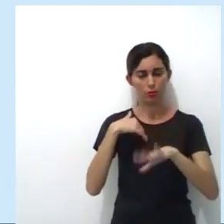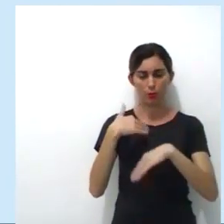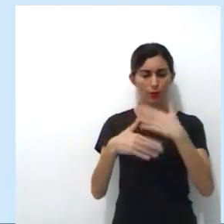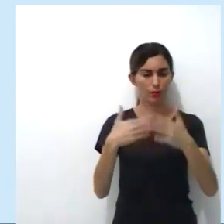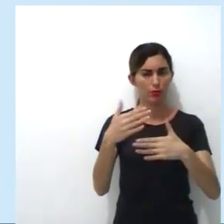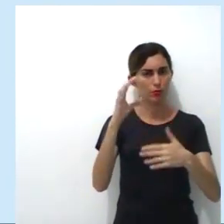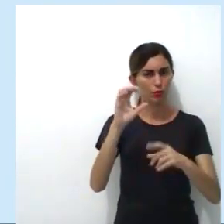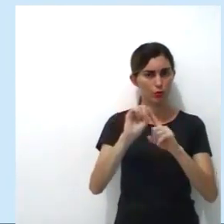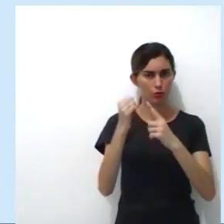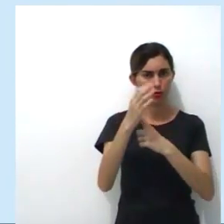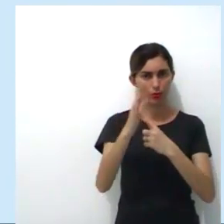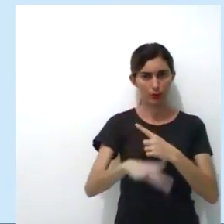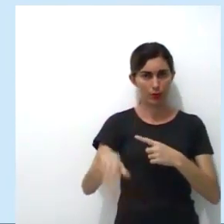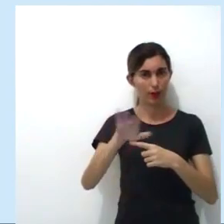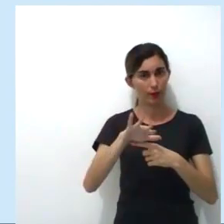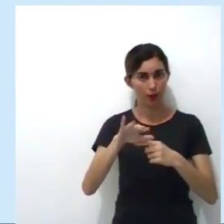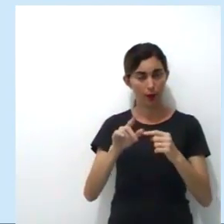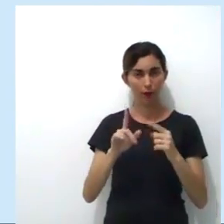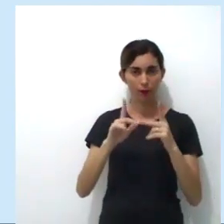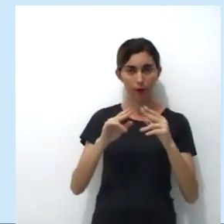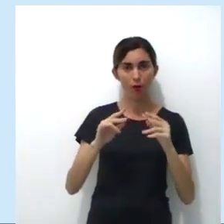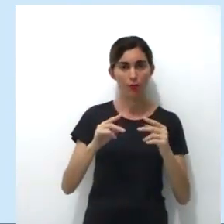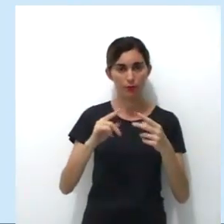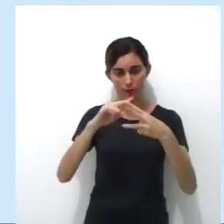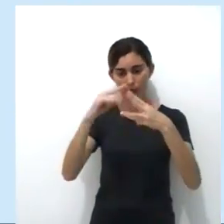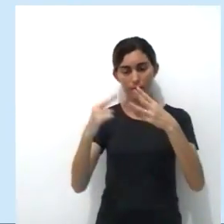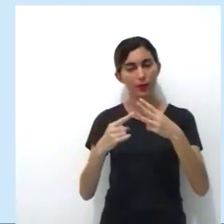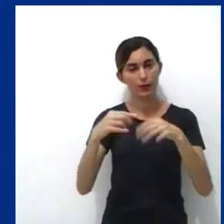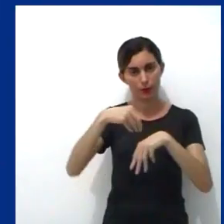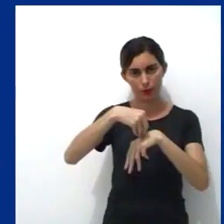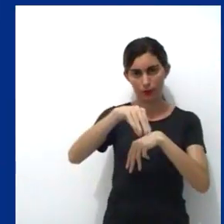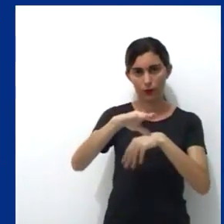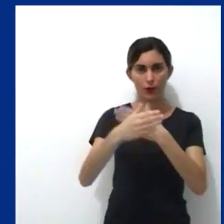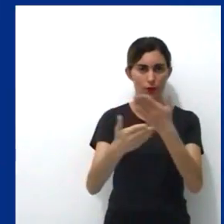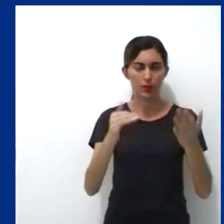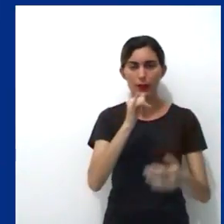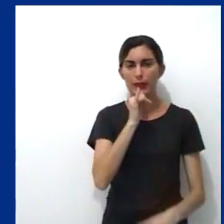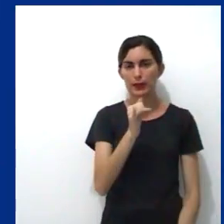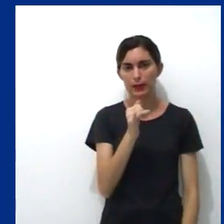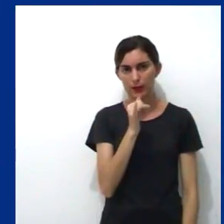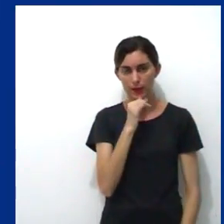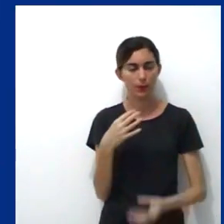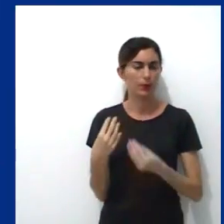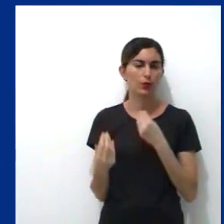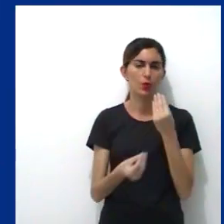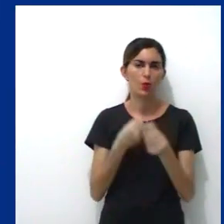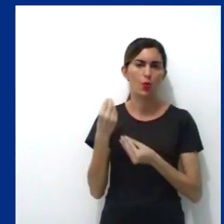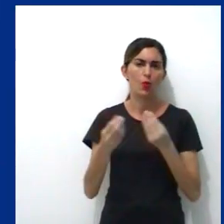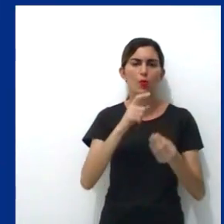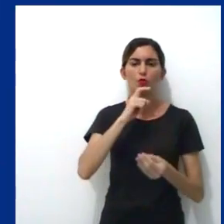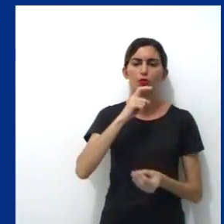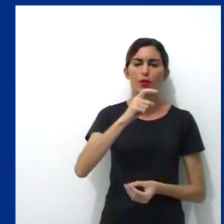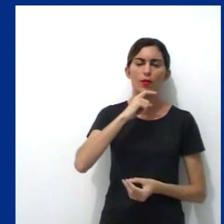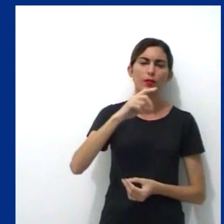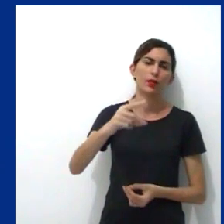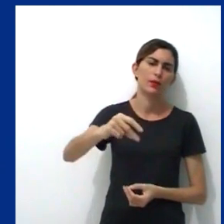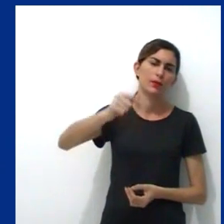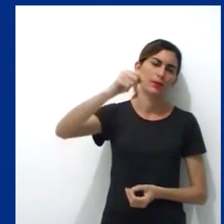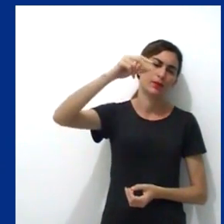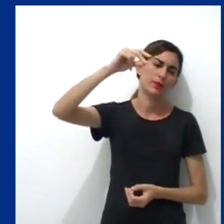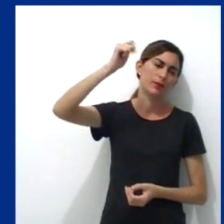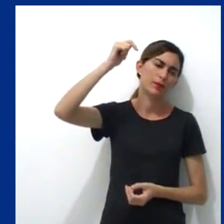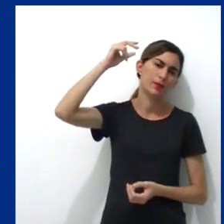ciência, tecnologia e sociedade. Sempre que a gente fala em ciência, é importante a gente lembrar que a ciência está